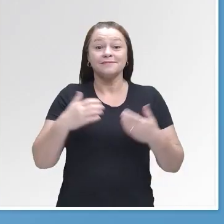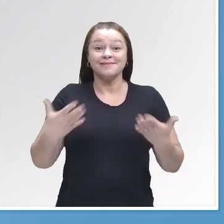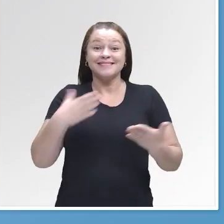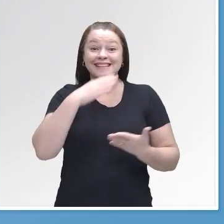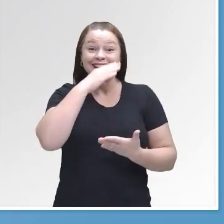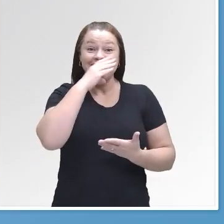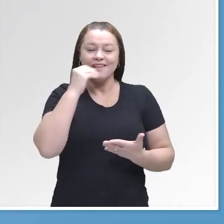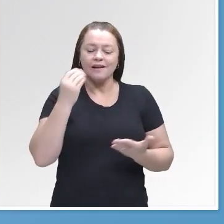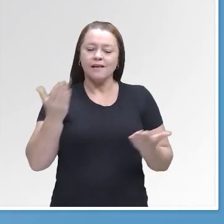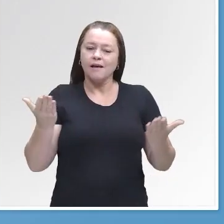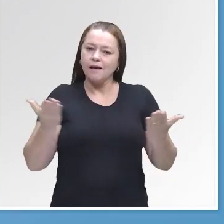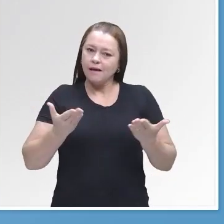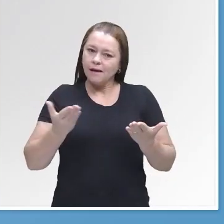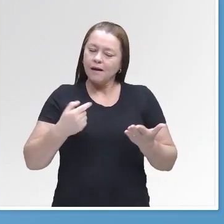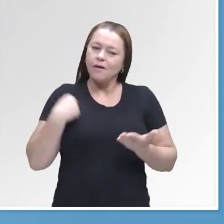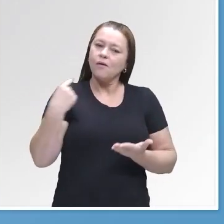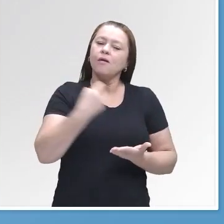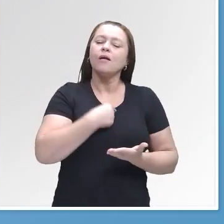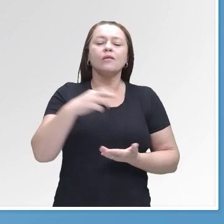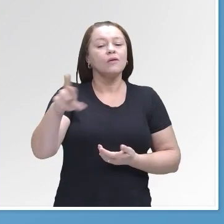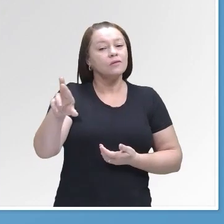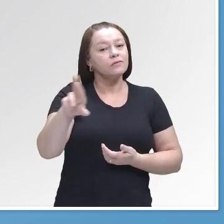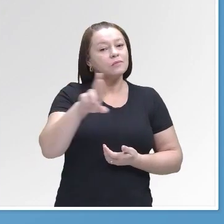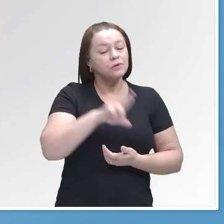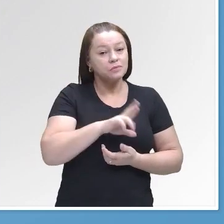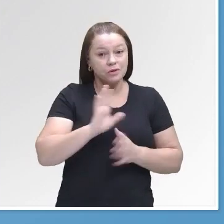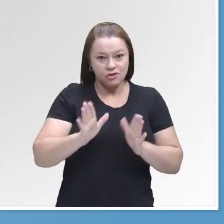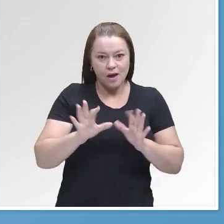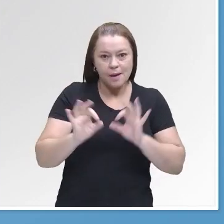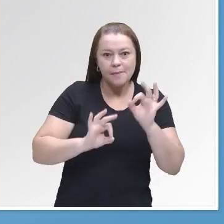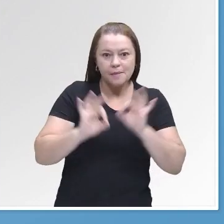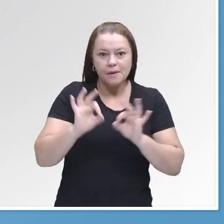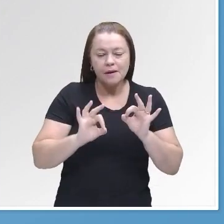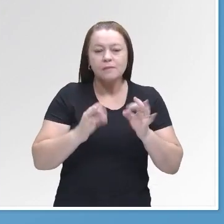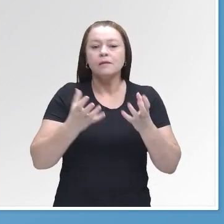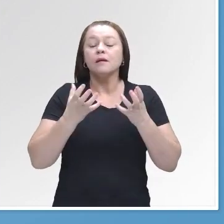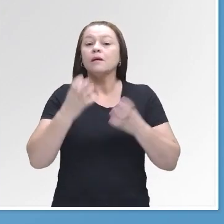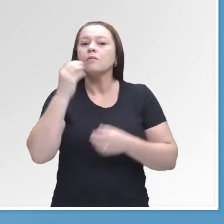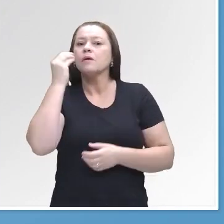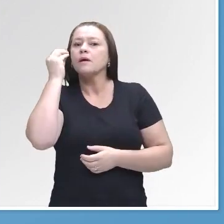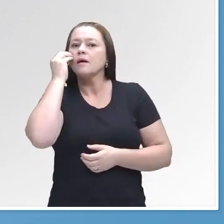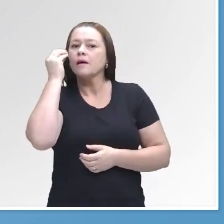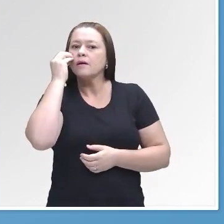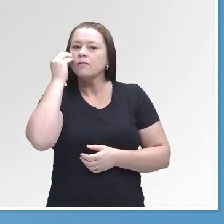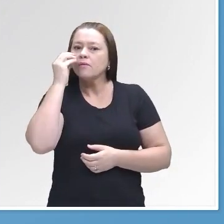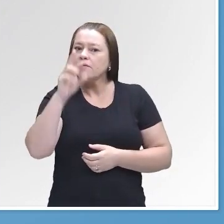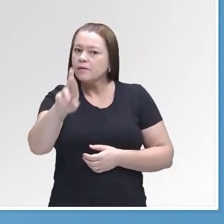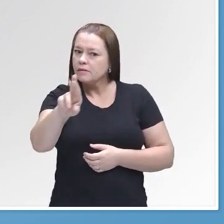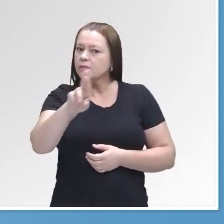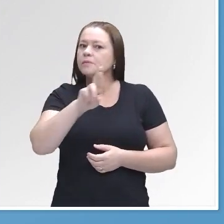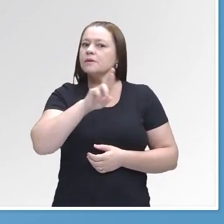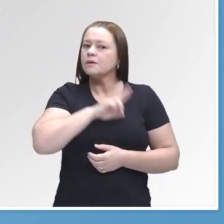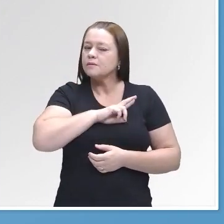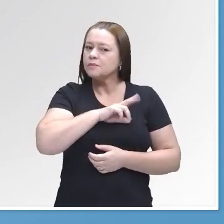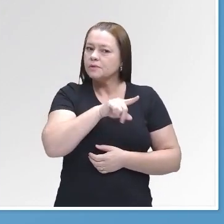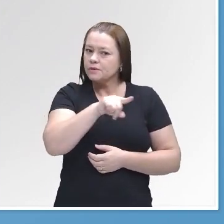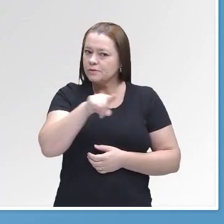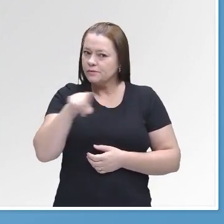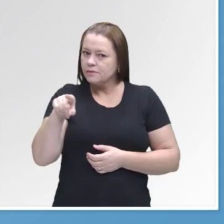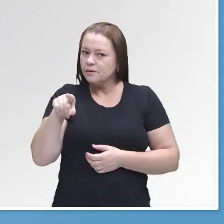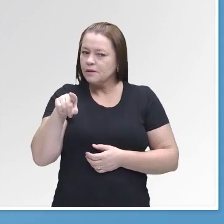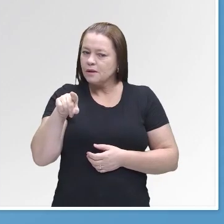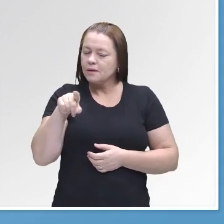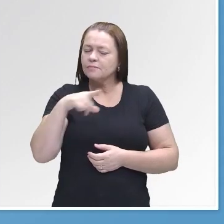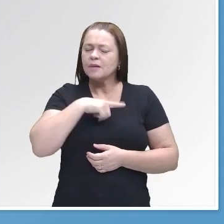crianças, agora vamos resolver. Preparados? Eu quero ouvir as respostas de vocês. Com certeza,